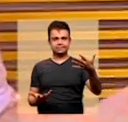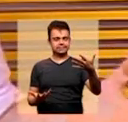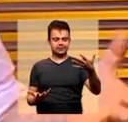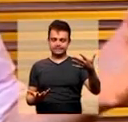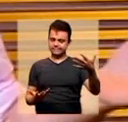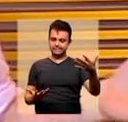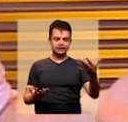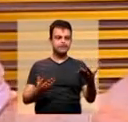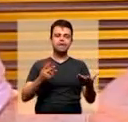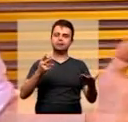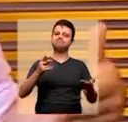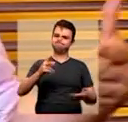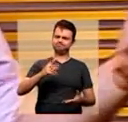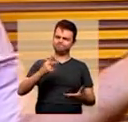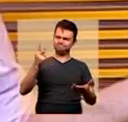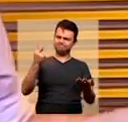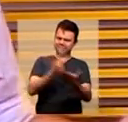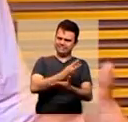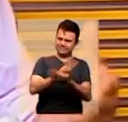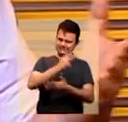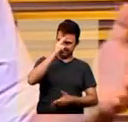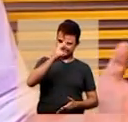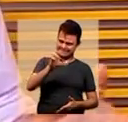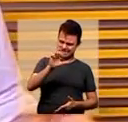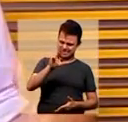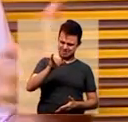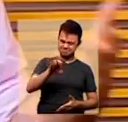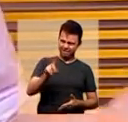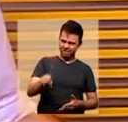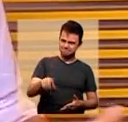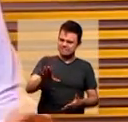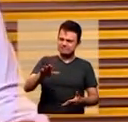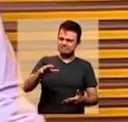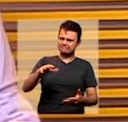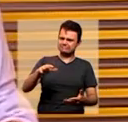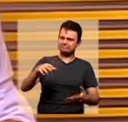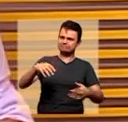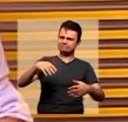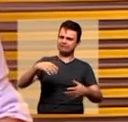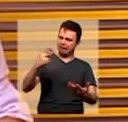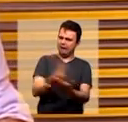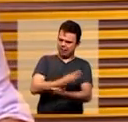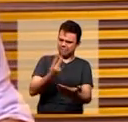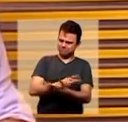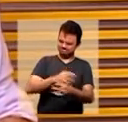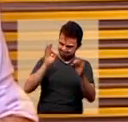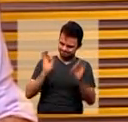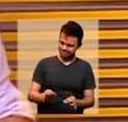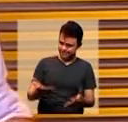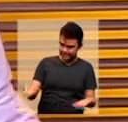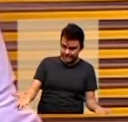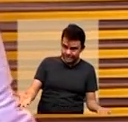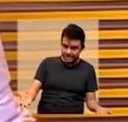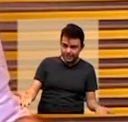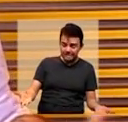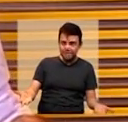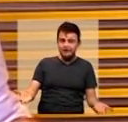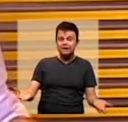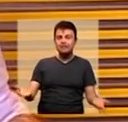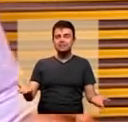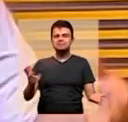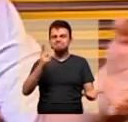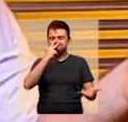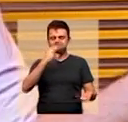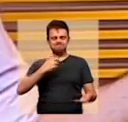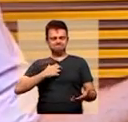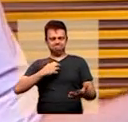Isso não sei se é crime, mas de qualquer forma é imoral, não é uma coisa correta. E aí fica